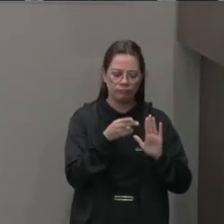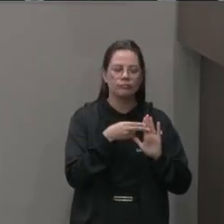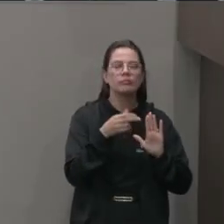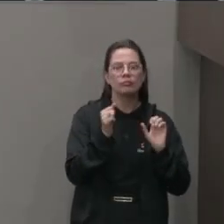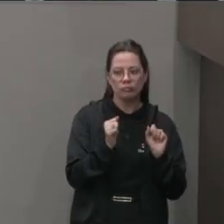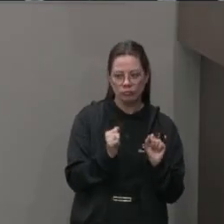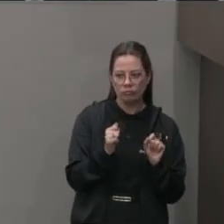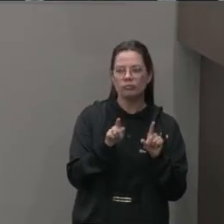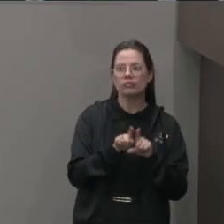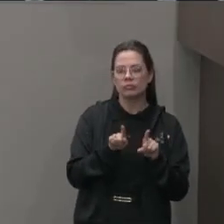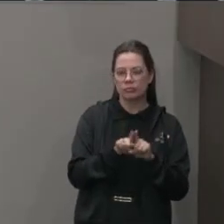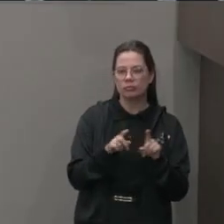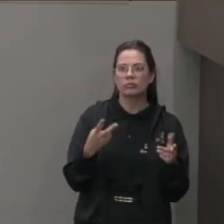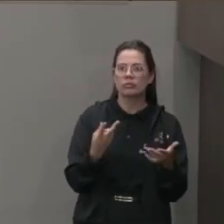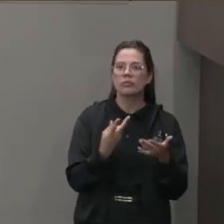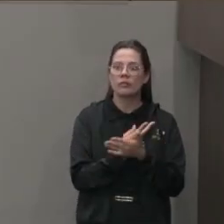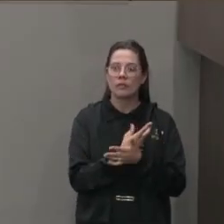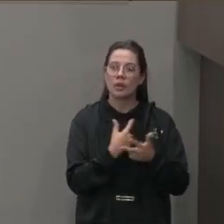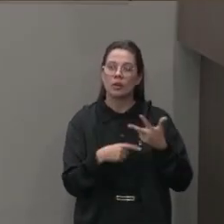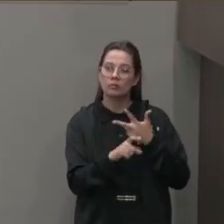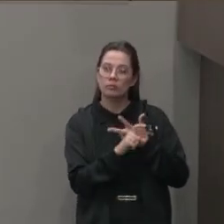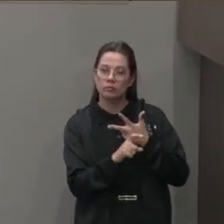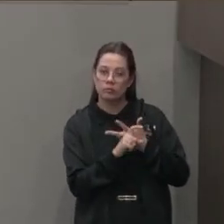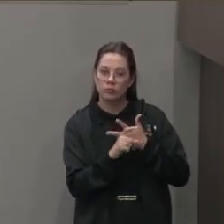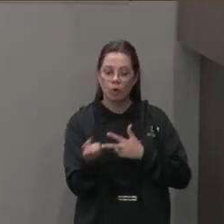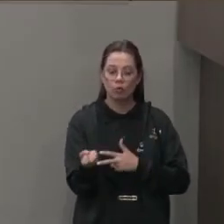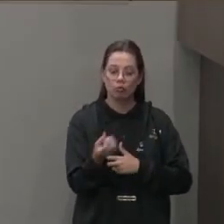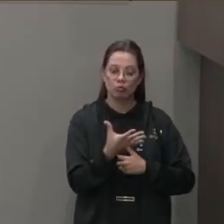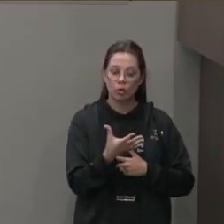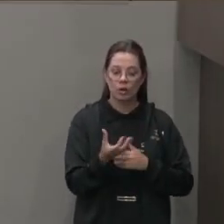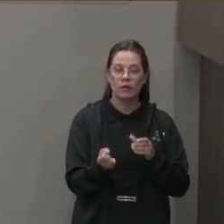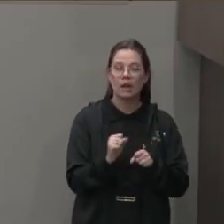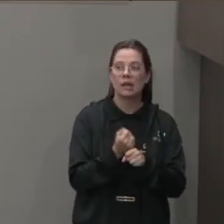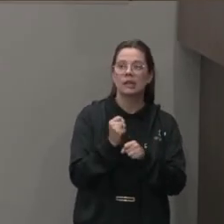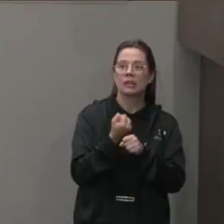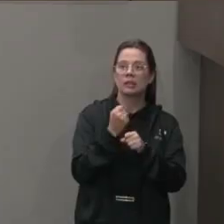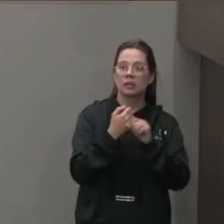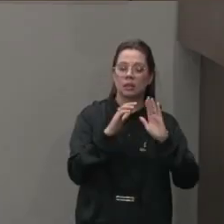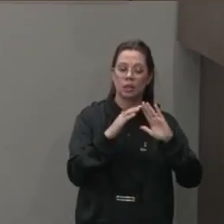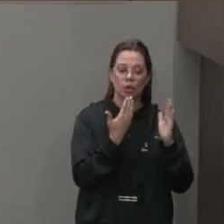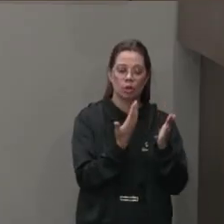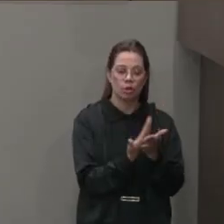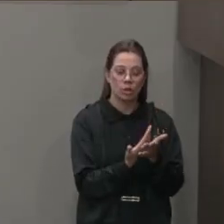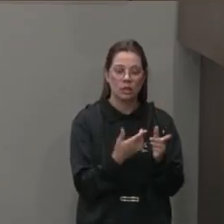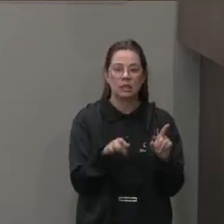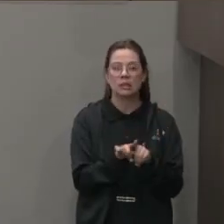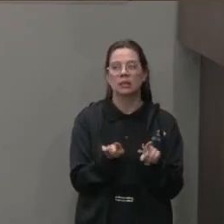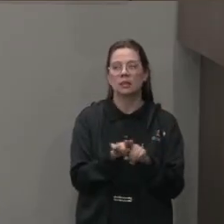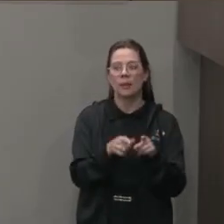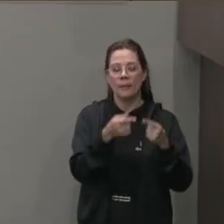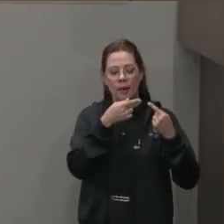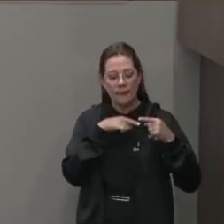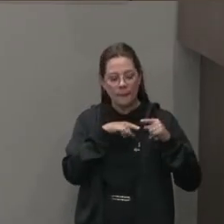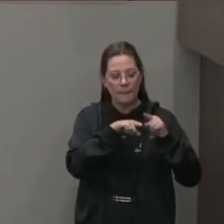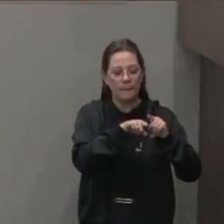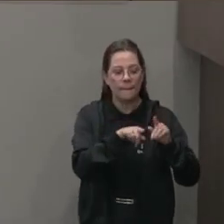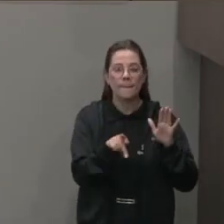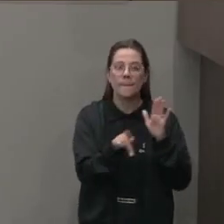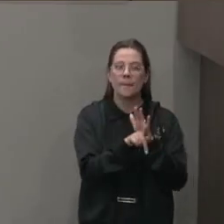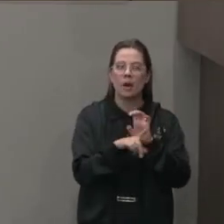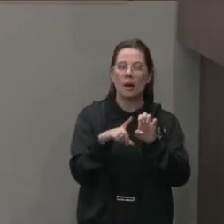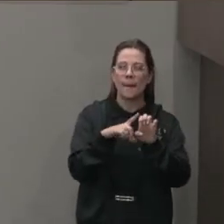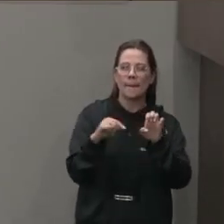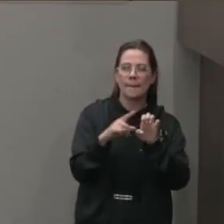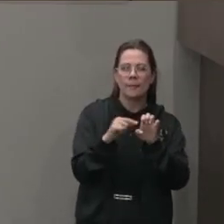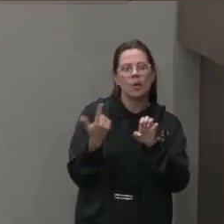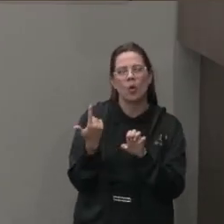Público poderá fazer novas escolas naquela região, inclusive na parceria com os próprios empreendedores. Mas isso é